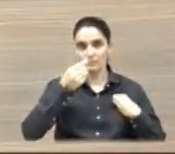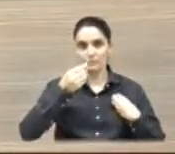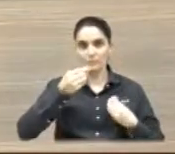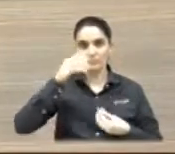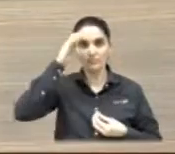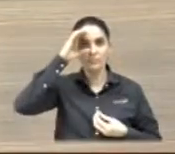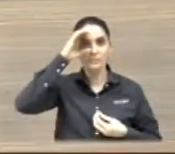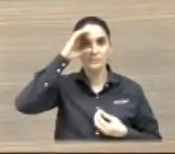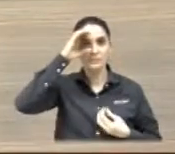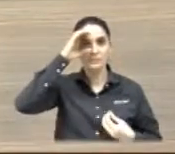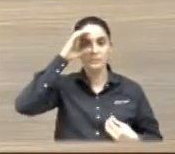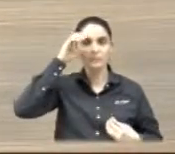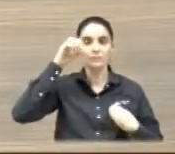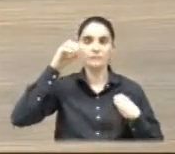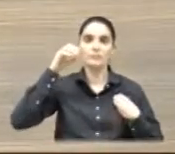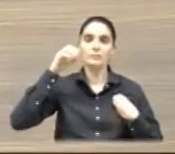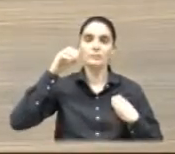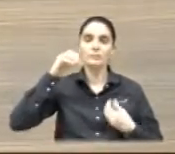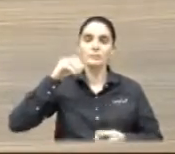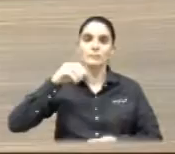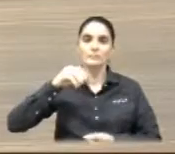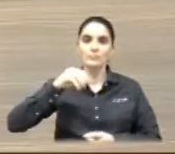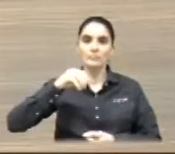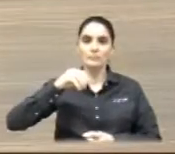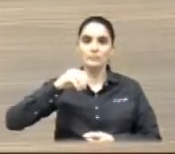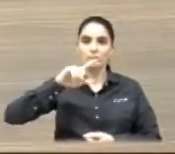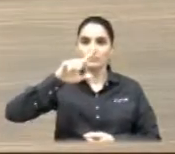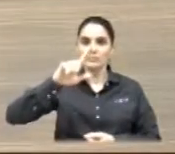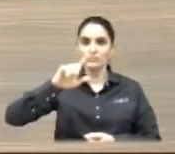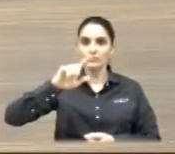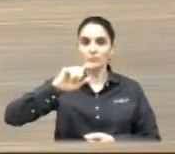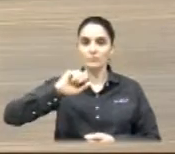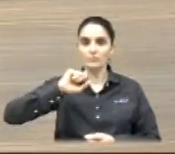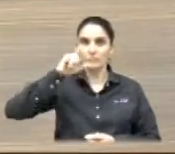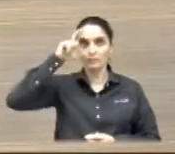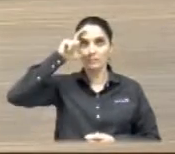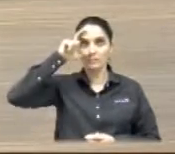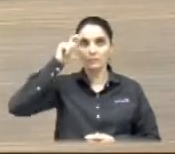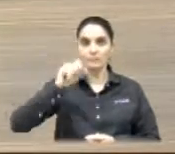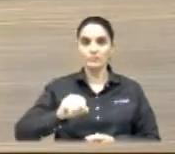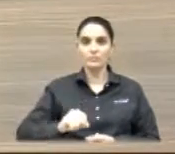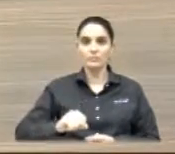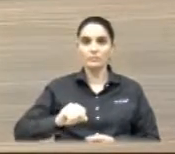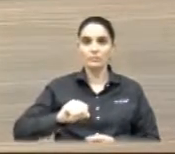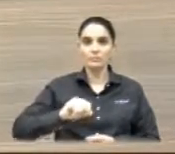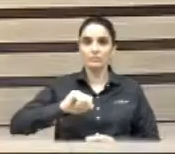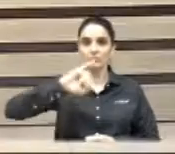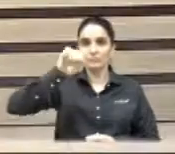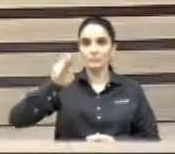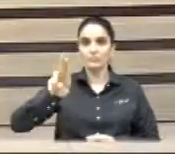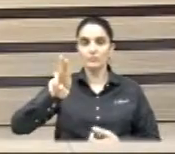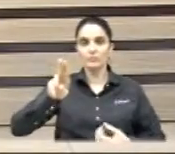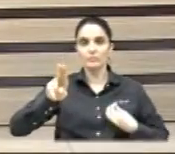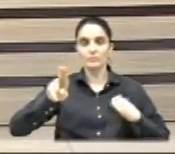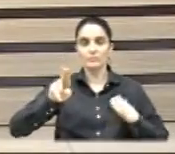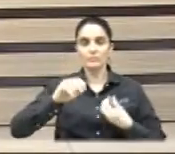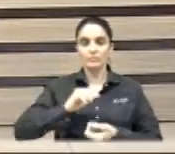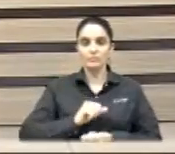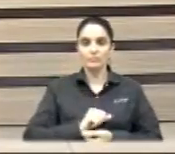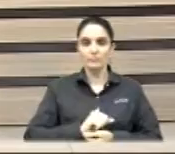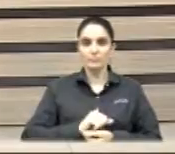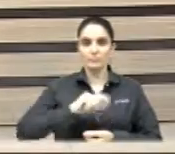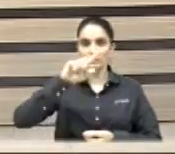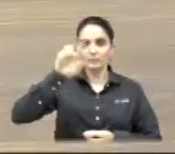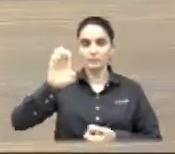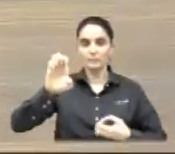José Couto de Jesus. Presente. José Farid Zaine. José Eduardo Monteiro Júnior. Presente, excelência. Zé